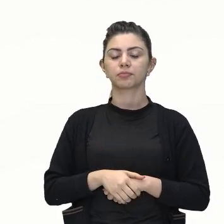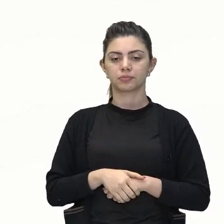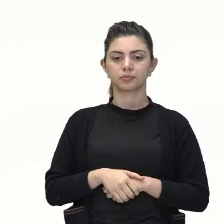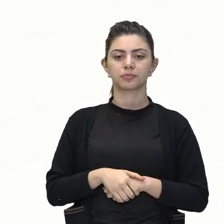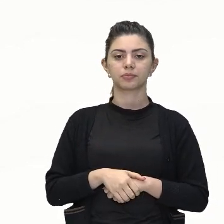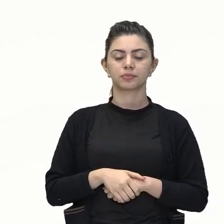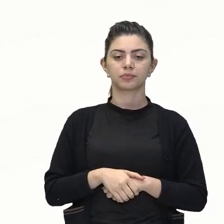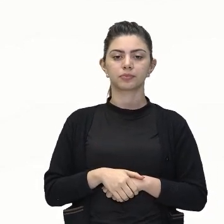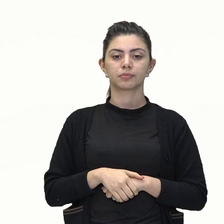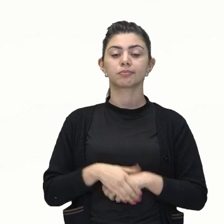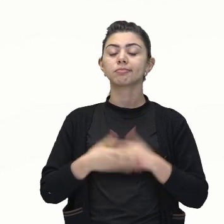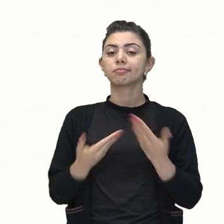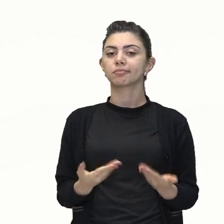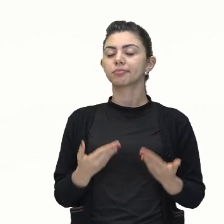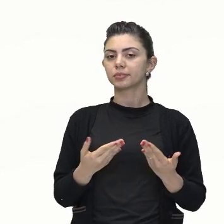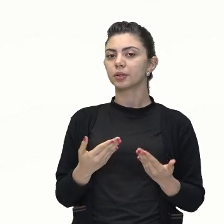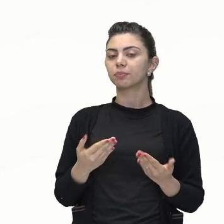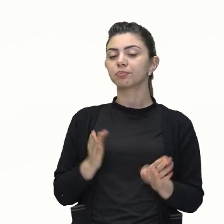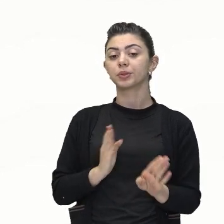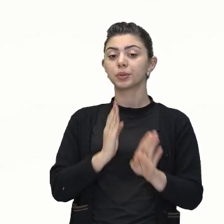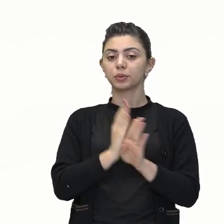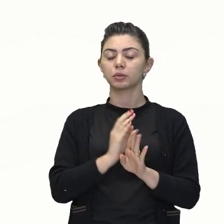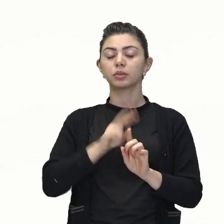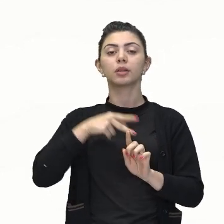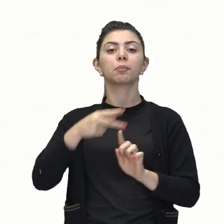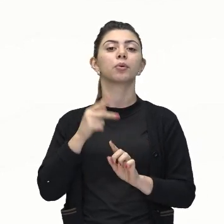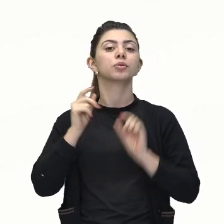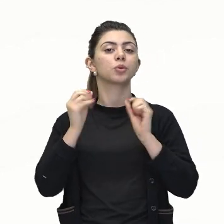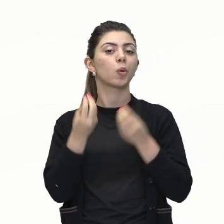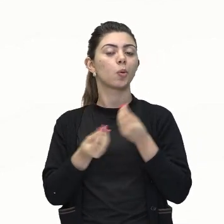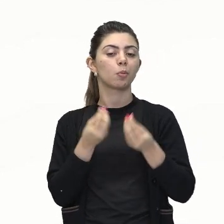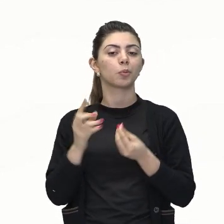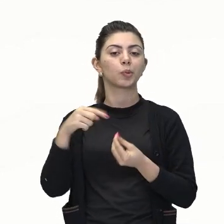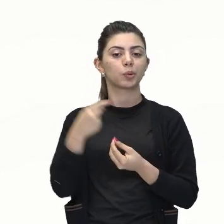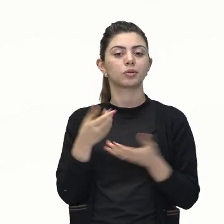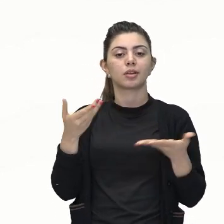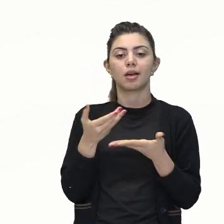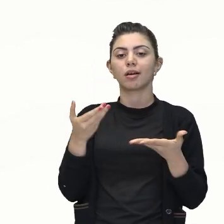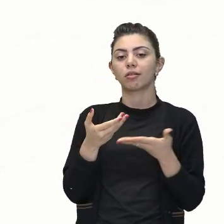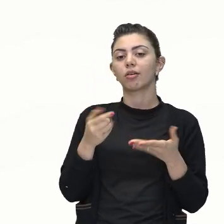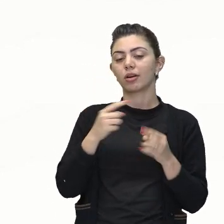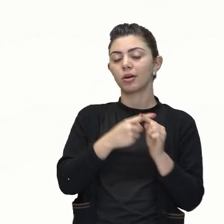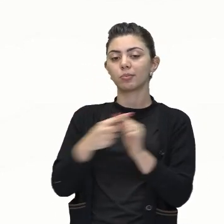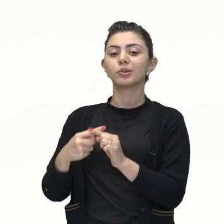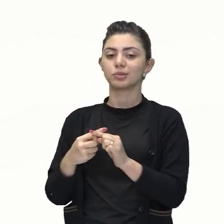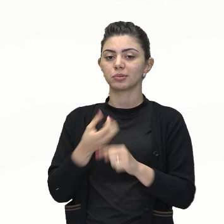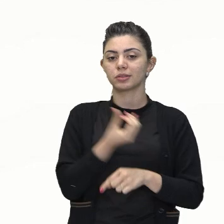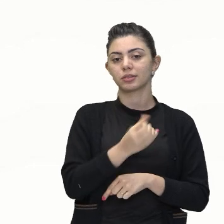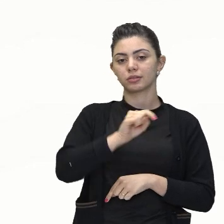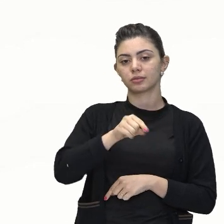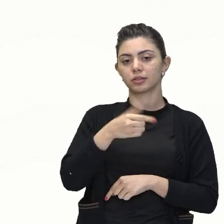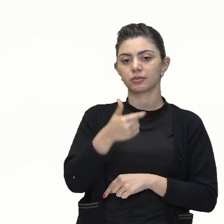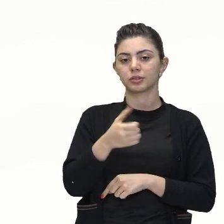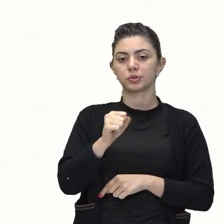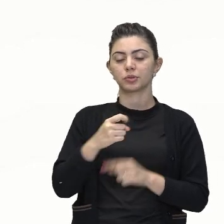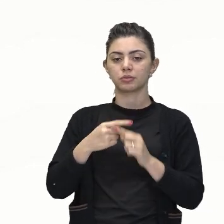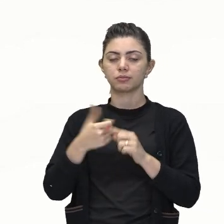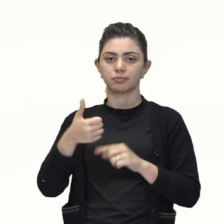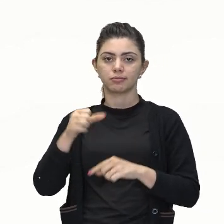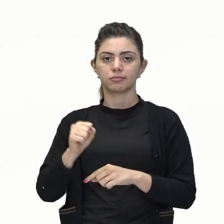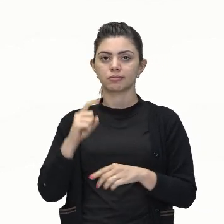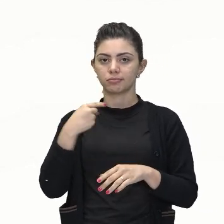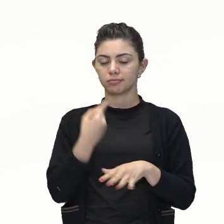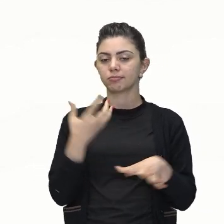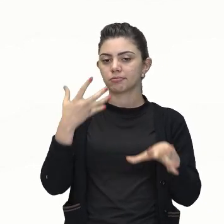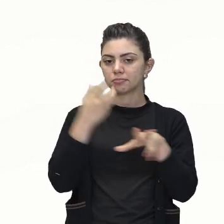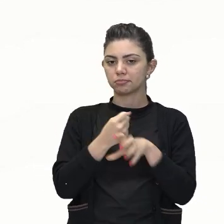6,28. E aí, em seguida, a gente vai resolver a multiplicação entre esses dois fatores,